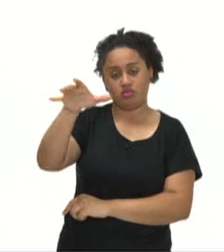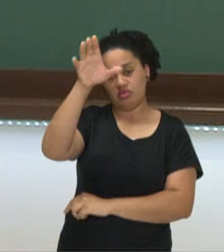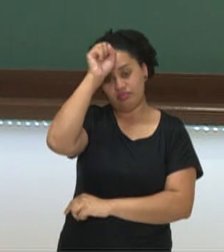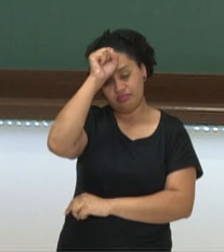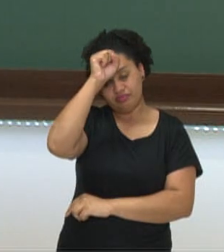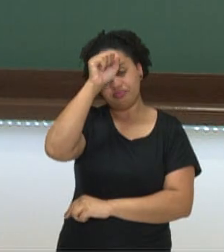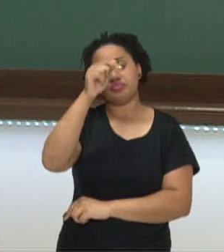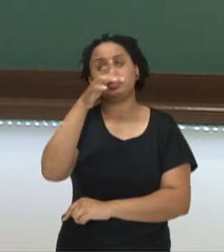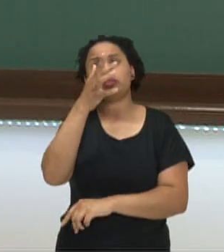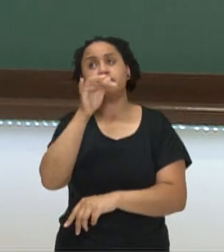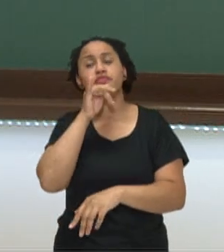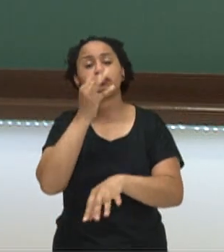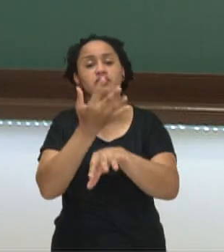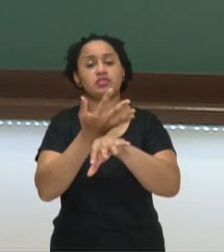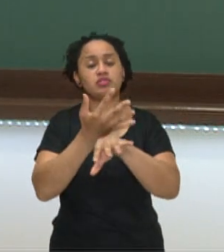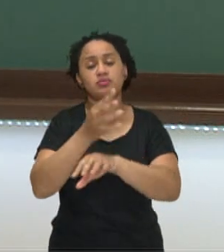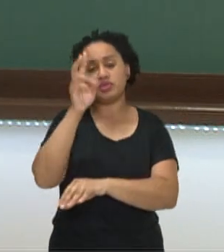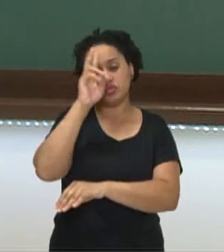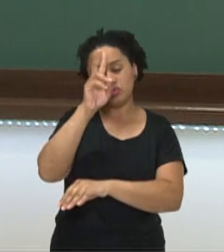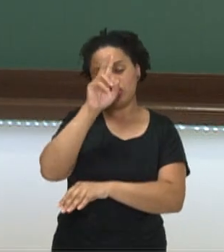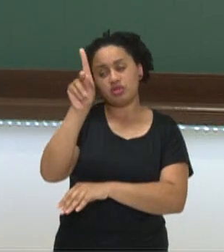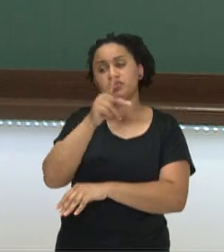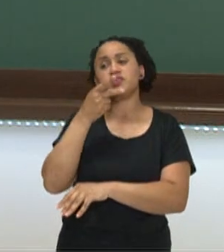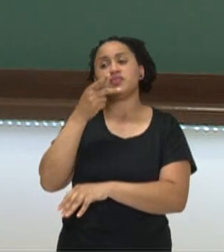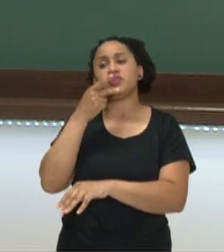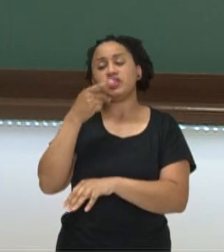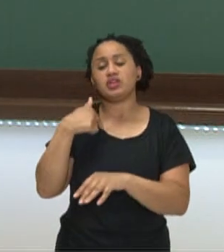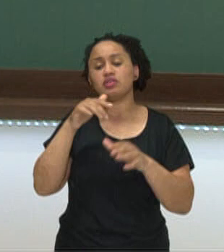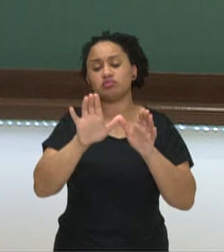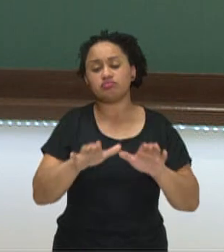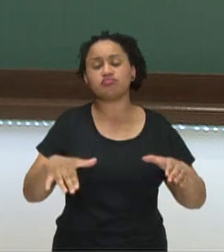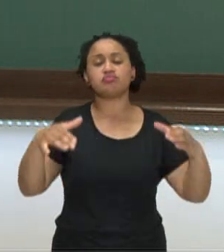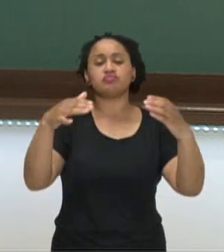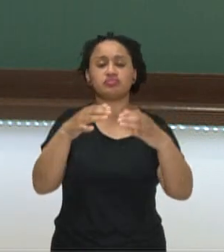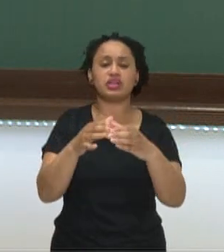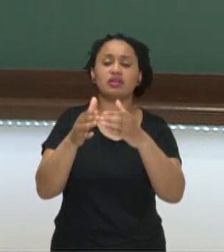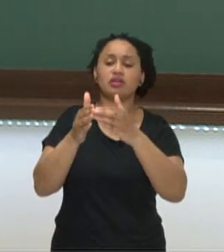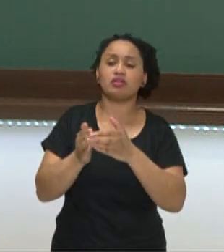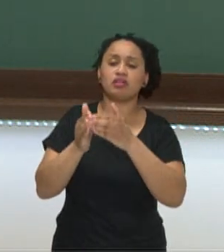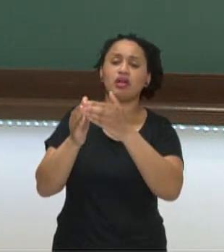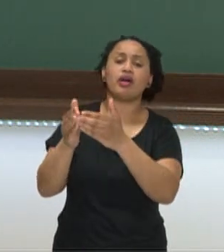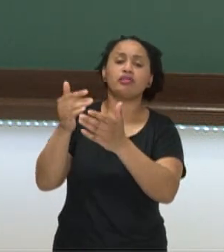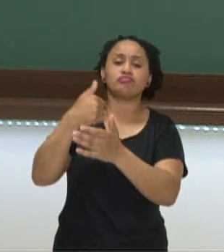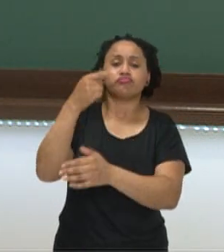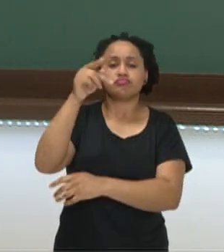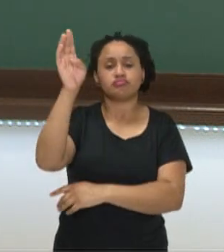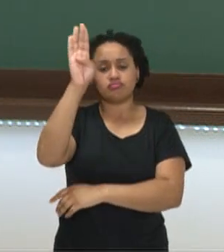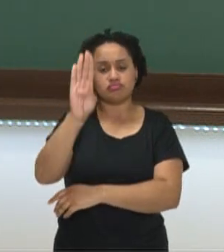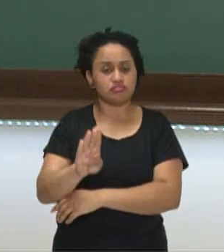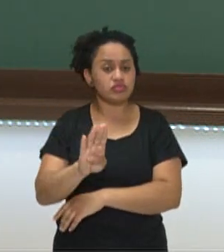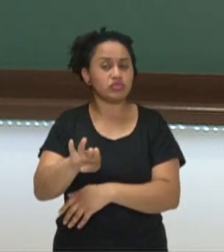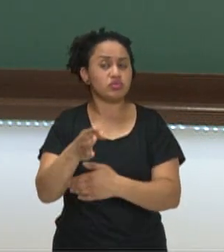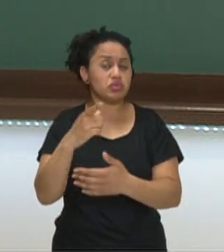gente está lá numa disciplina de história e o professor fala, olha, as capitanias hereditárias aqui no Brasil. Quando você tem um mapa